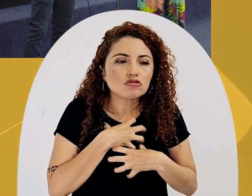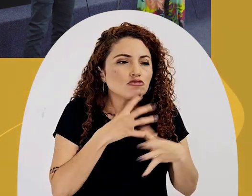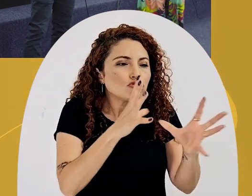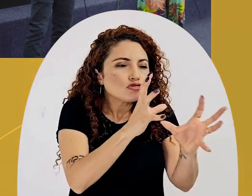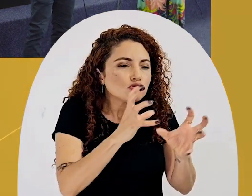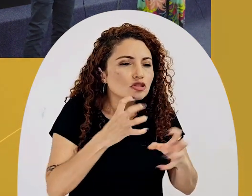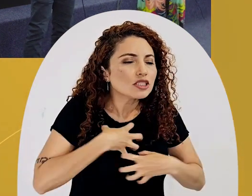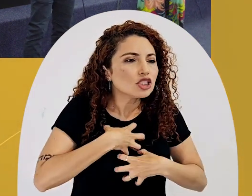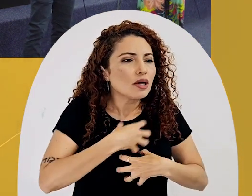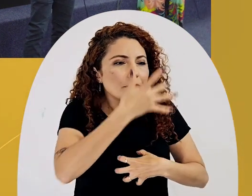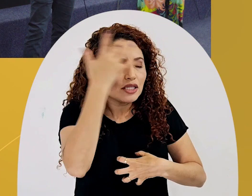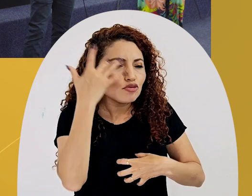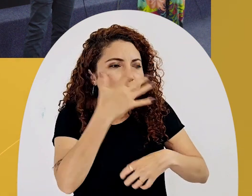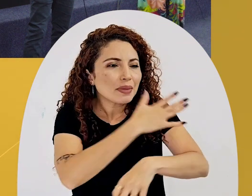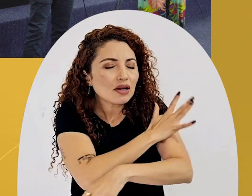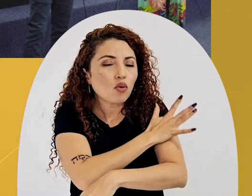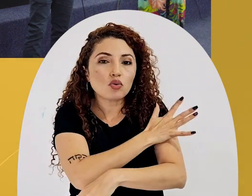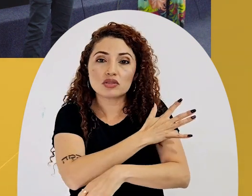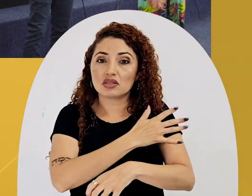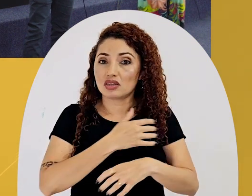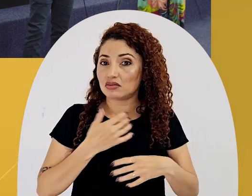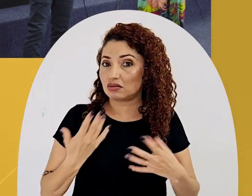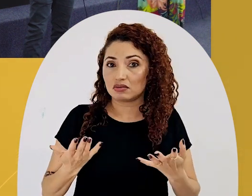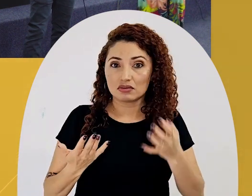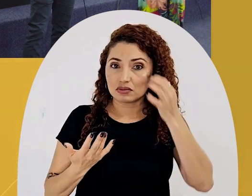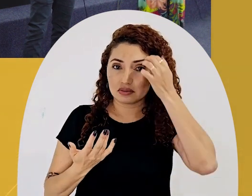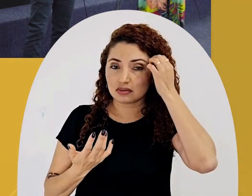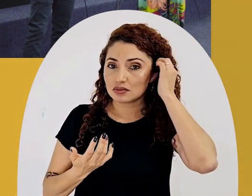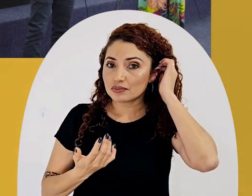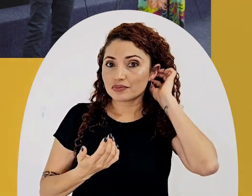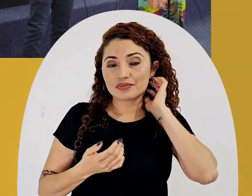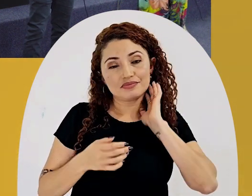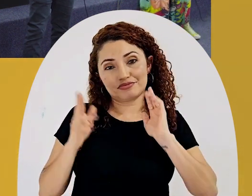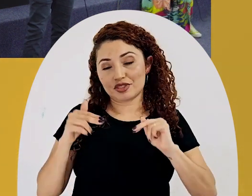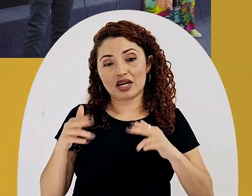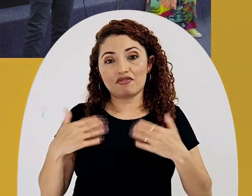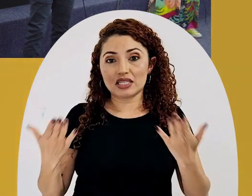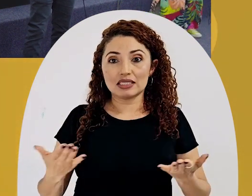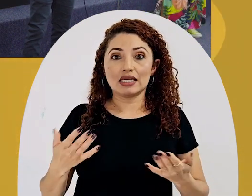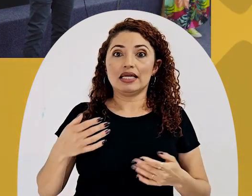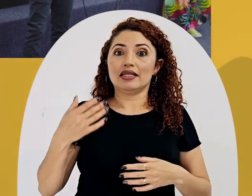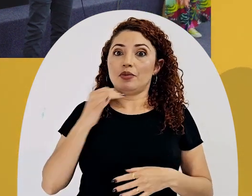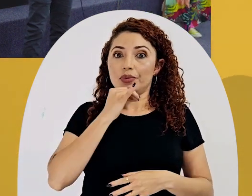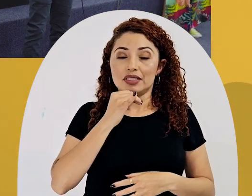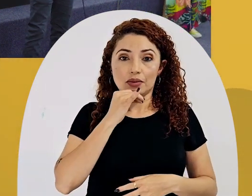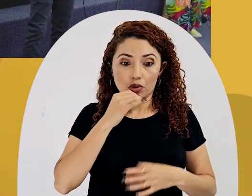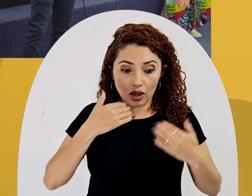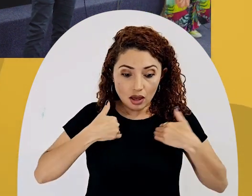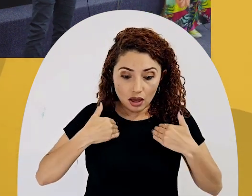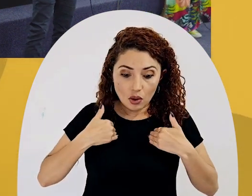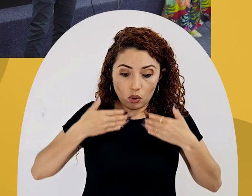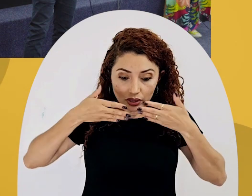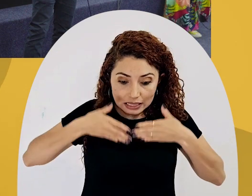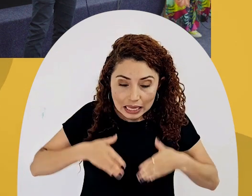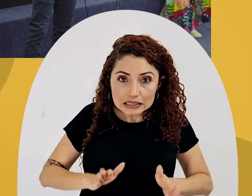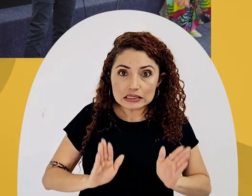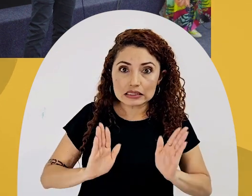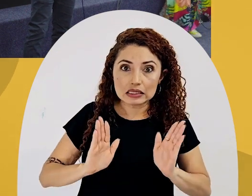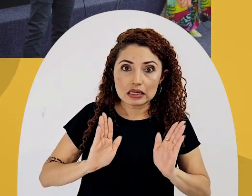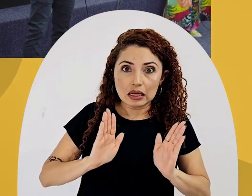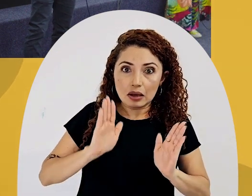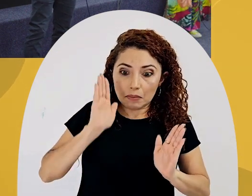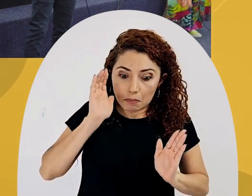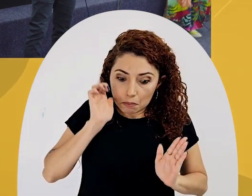tenha nascido com corpo feminino, eu nunca me vi como mulher. Eu não tenho como, mesmo eu tendo passado, eu não